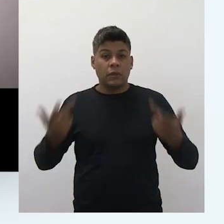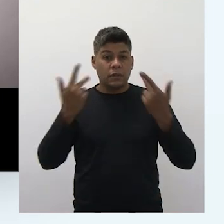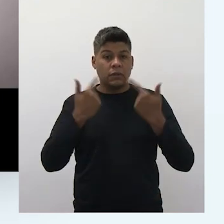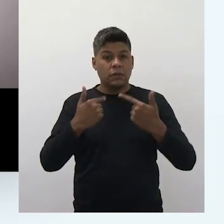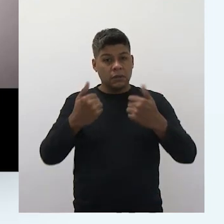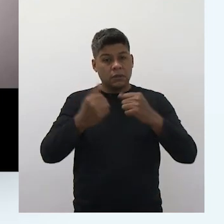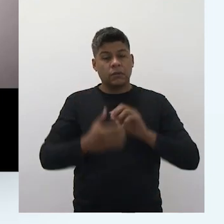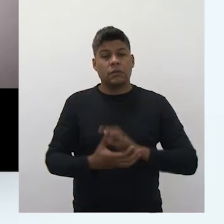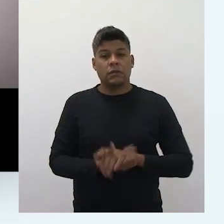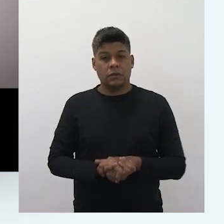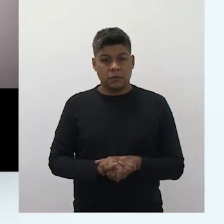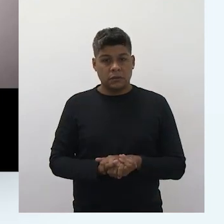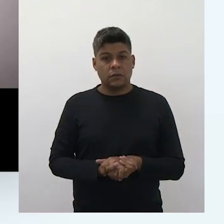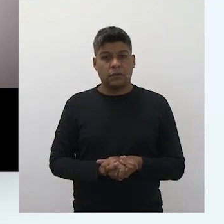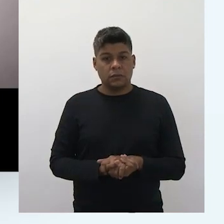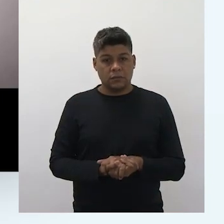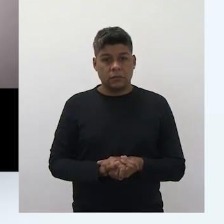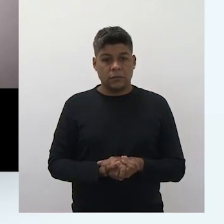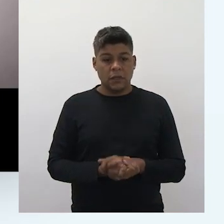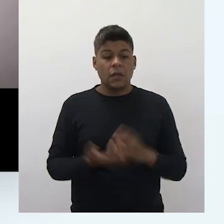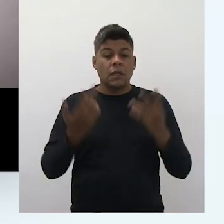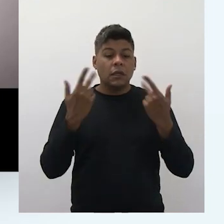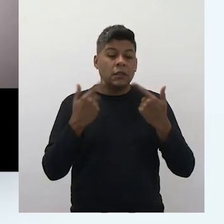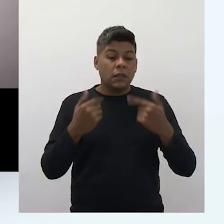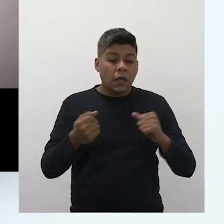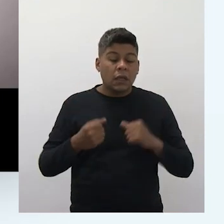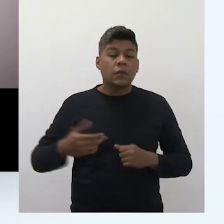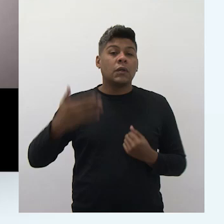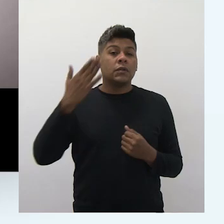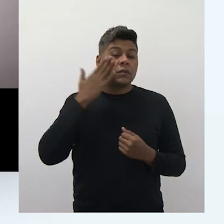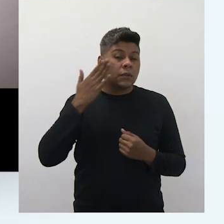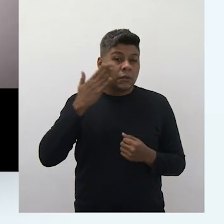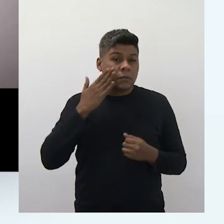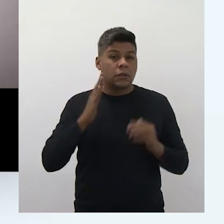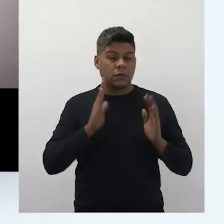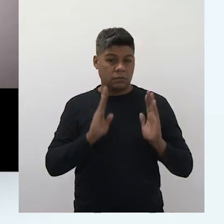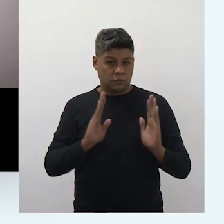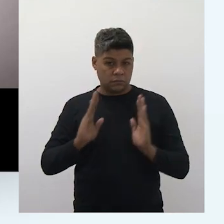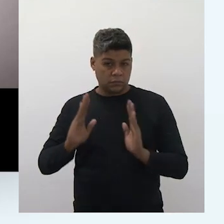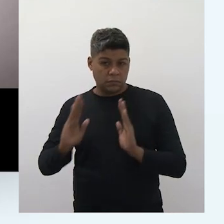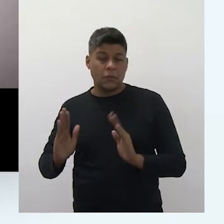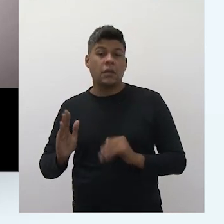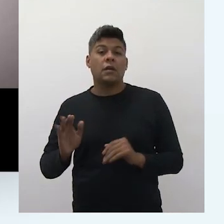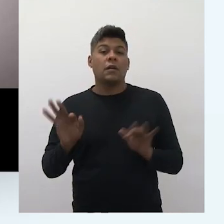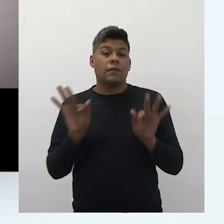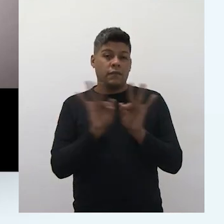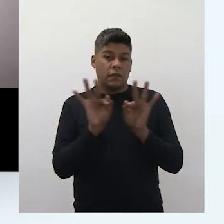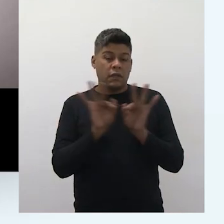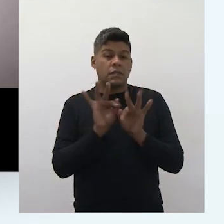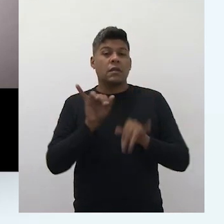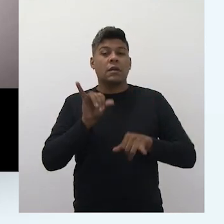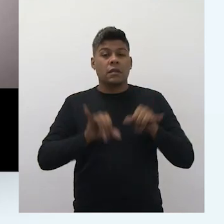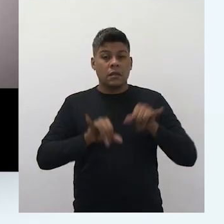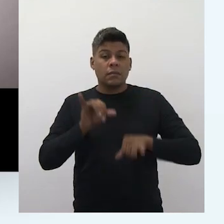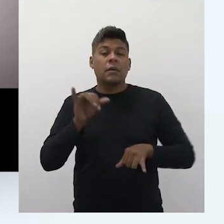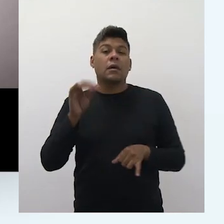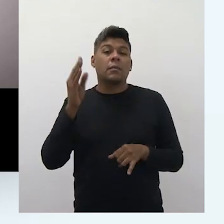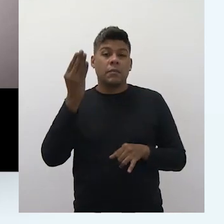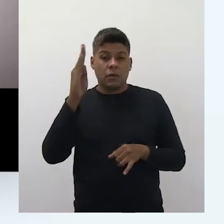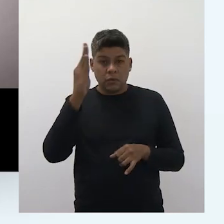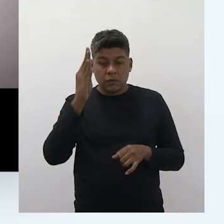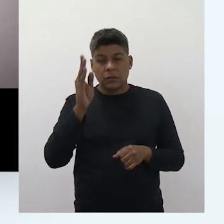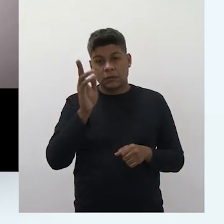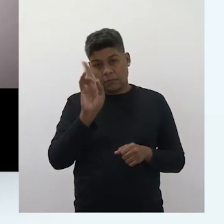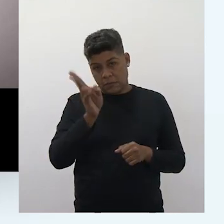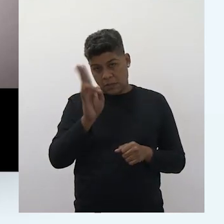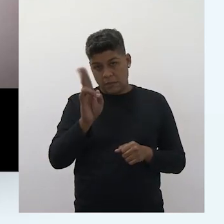naturais, as ciências naturais, por sua vez, né, fragmentamos em física, química, biologia, e mesmo